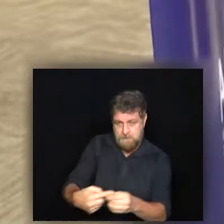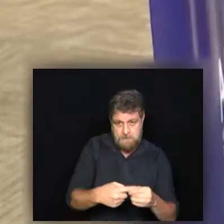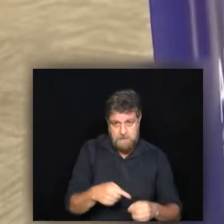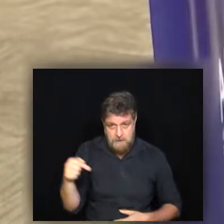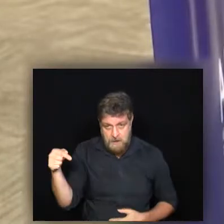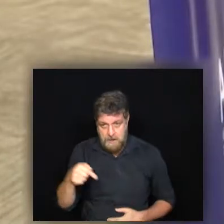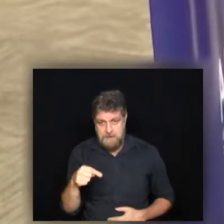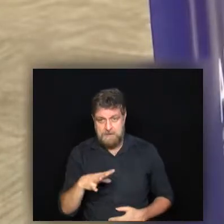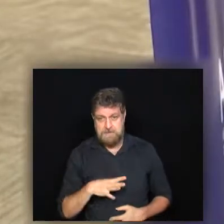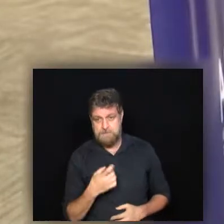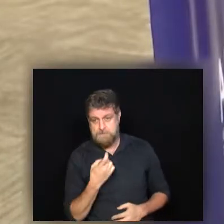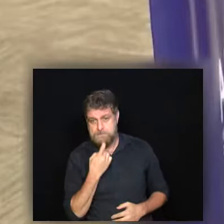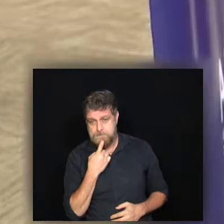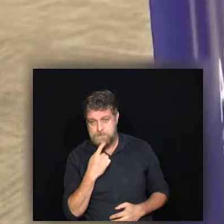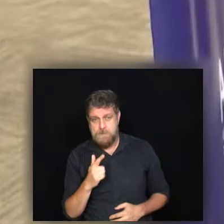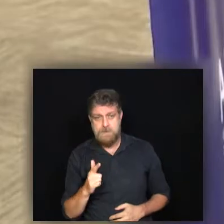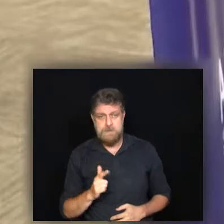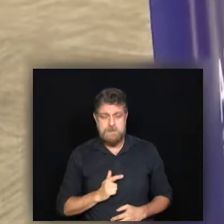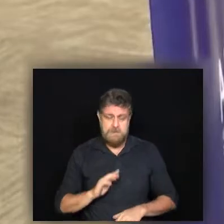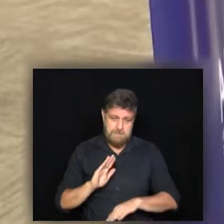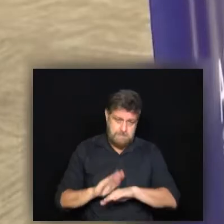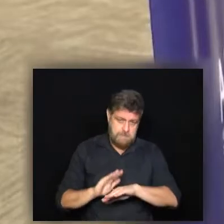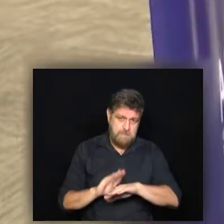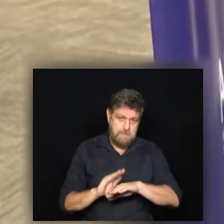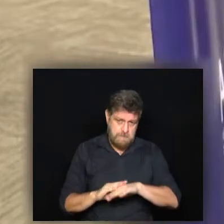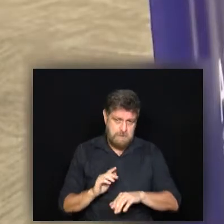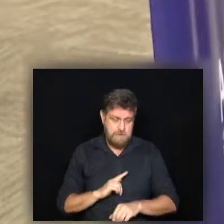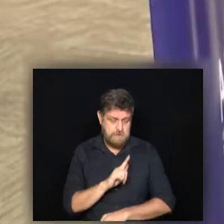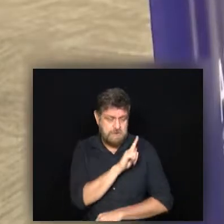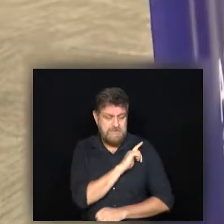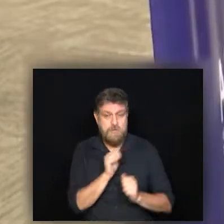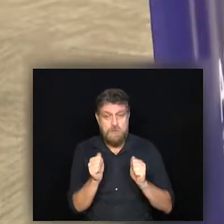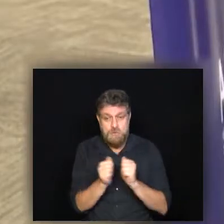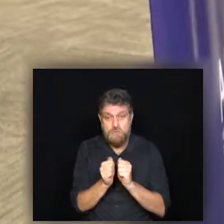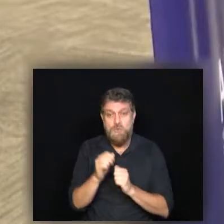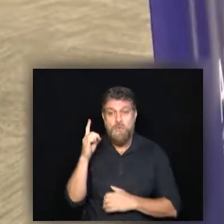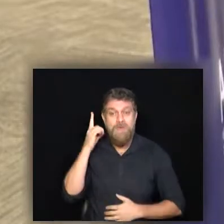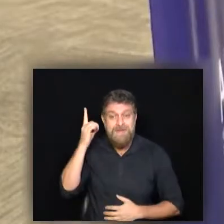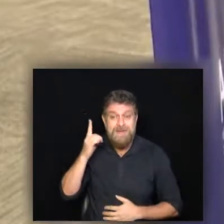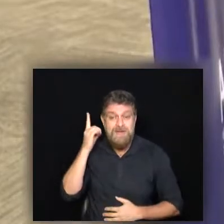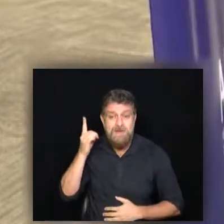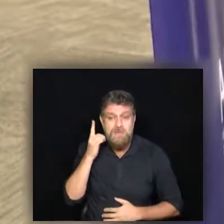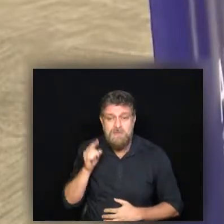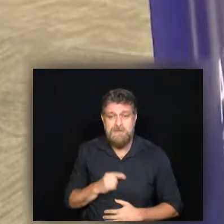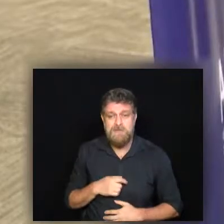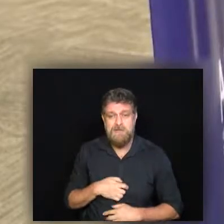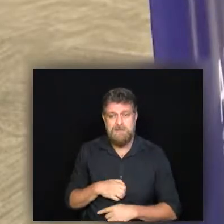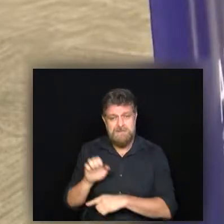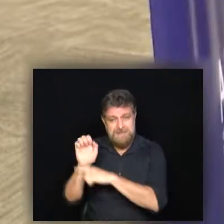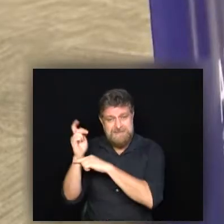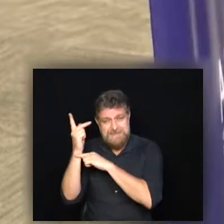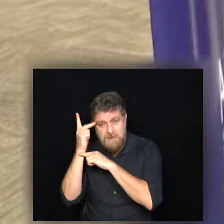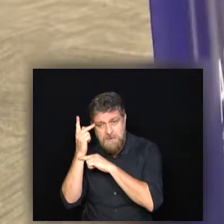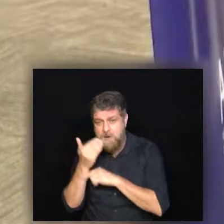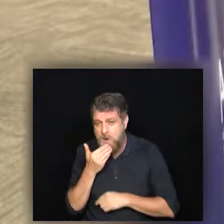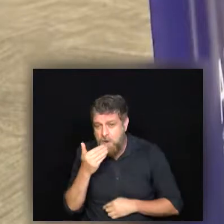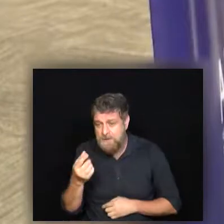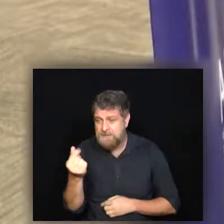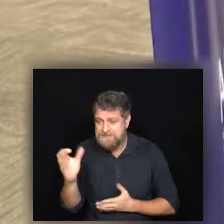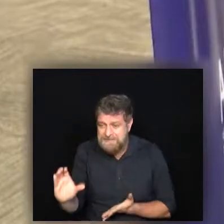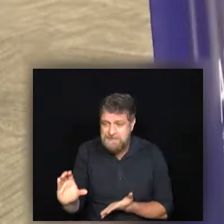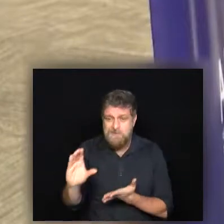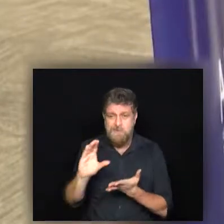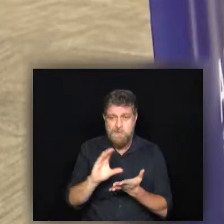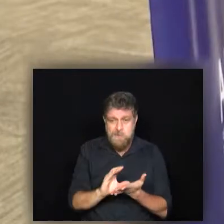cidade de Campinas, a gente tem feito gestão junto aos nossos deputados da nossa região, solicitando emendas